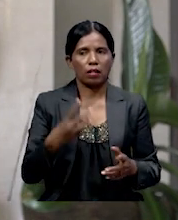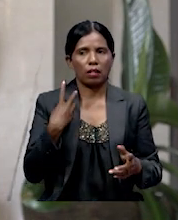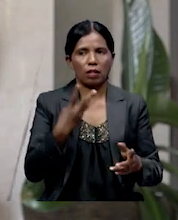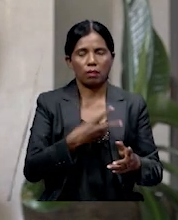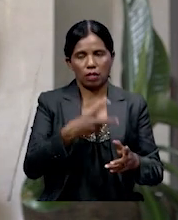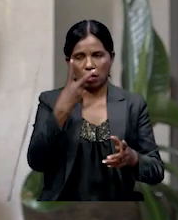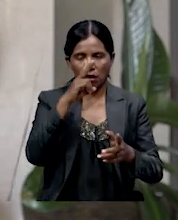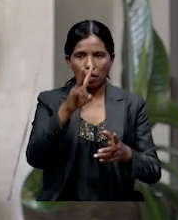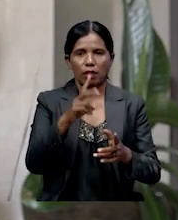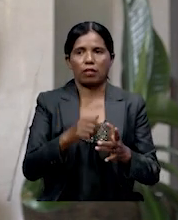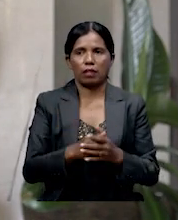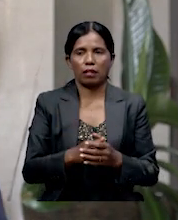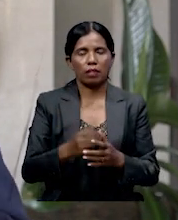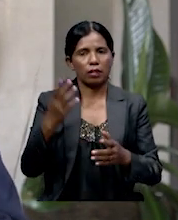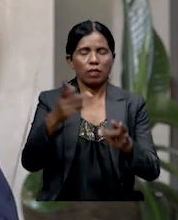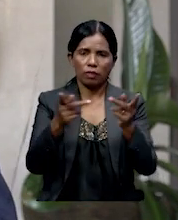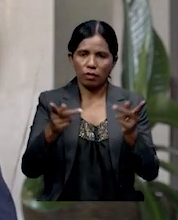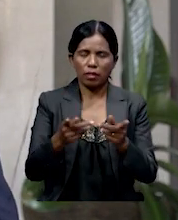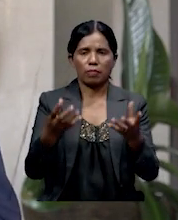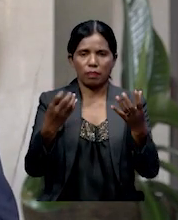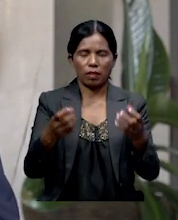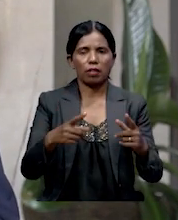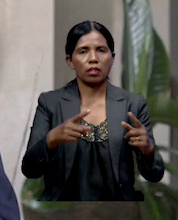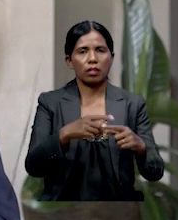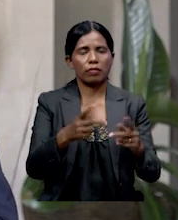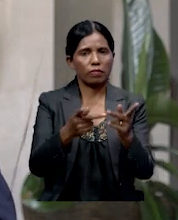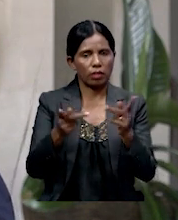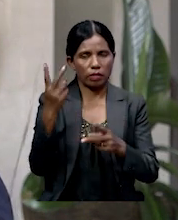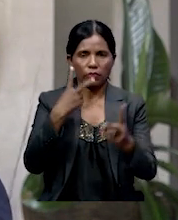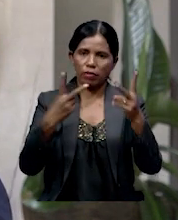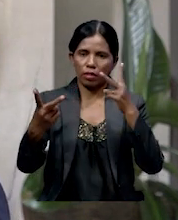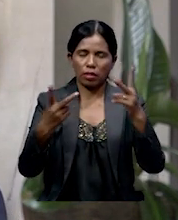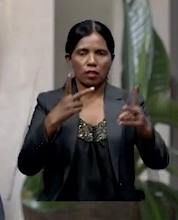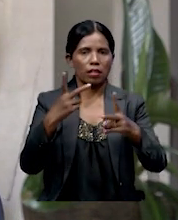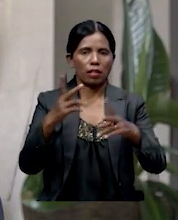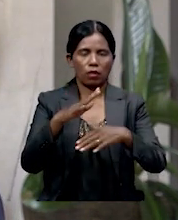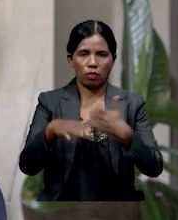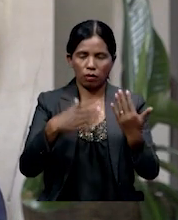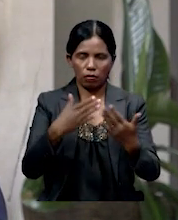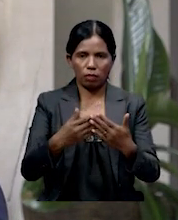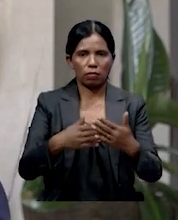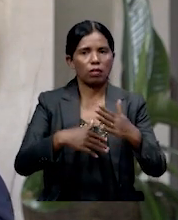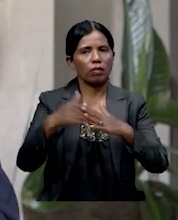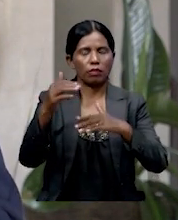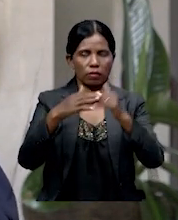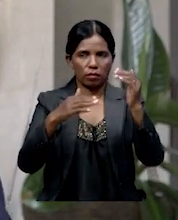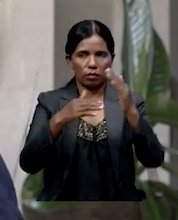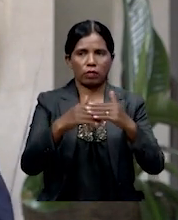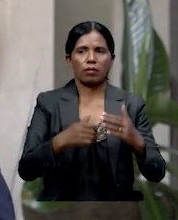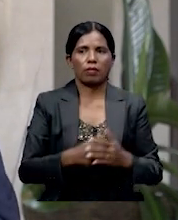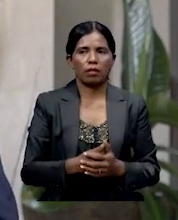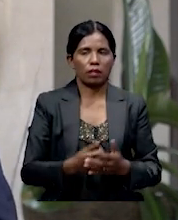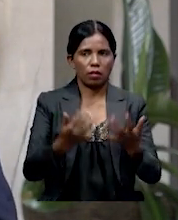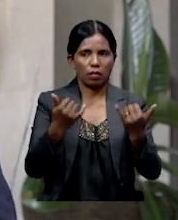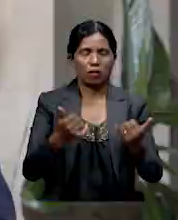Haré e a áreas barra, e o turismo e a infraestrutura, e da